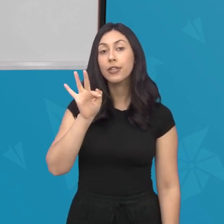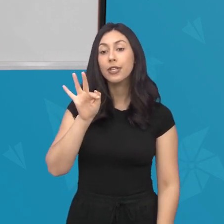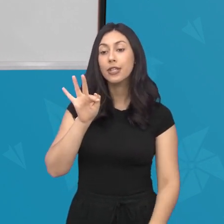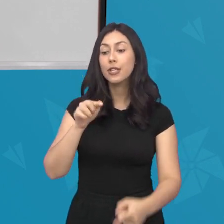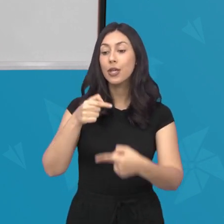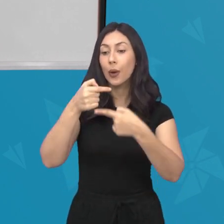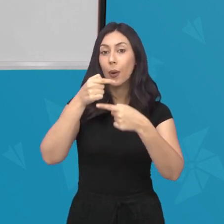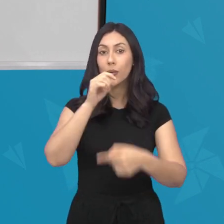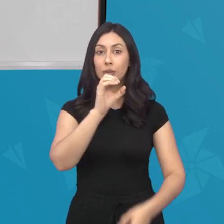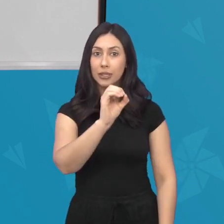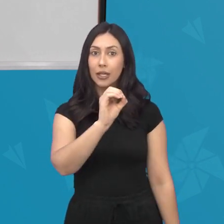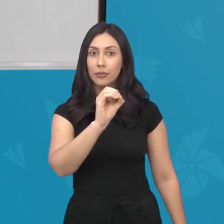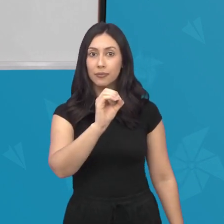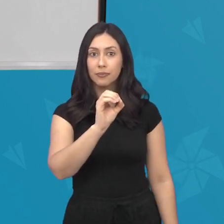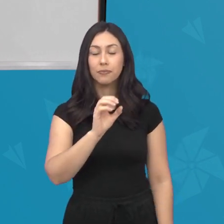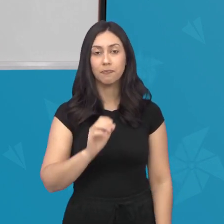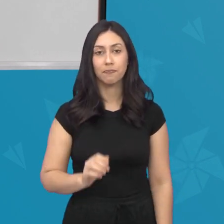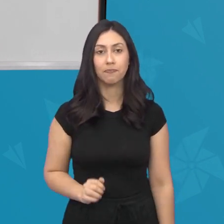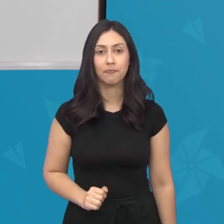Ok?